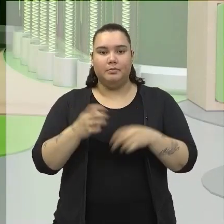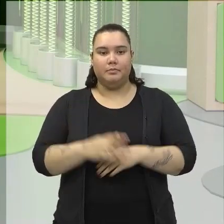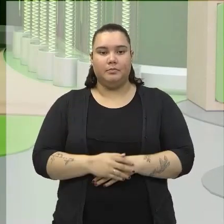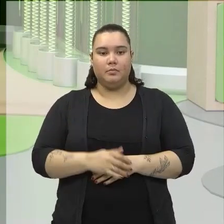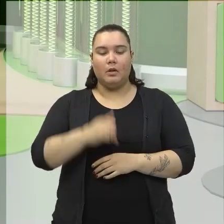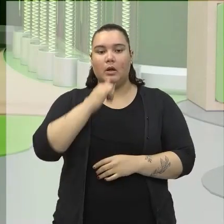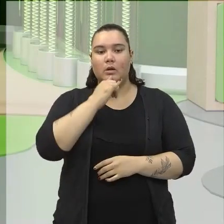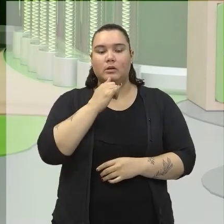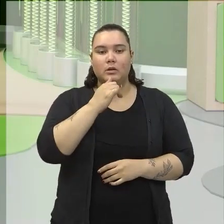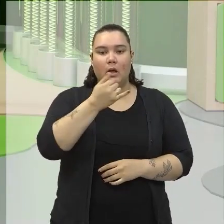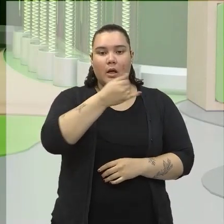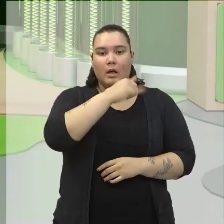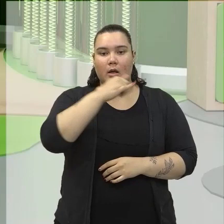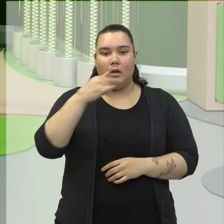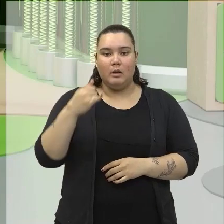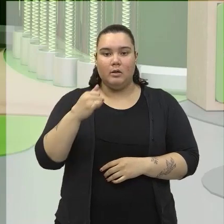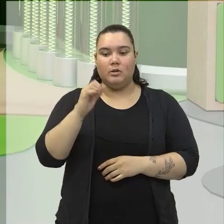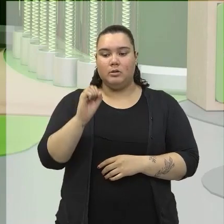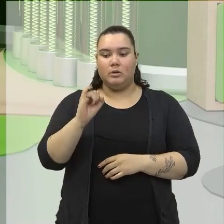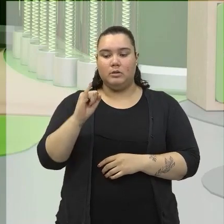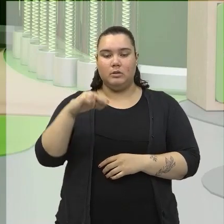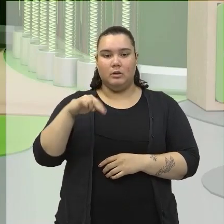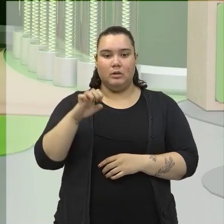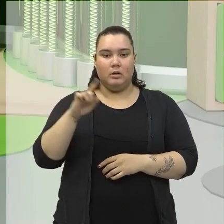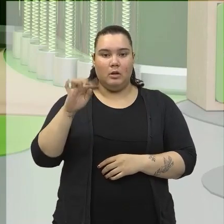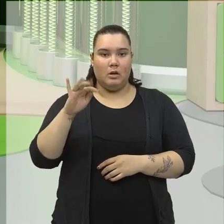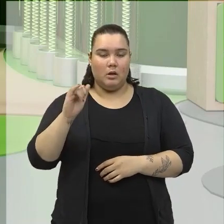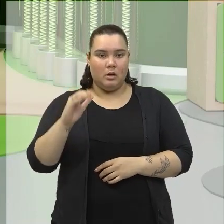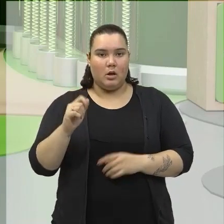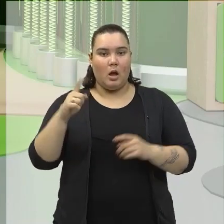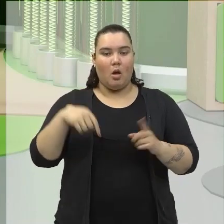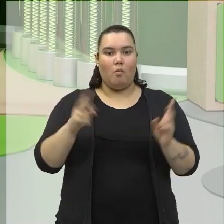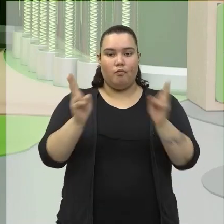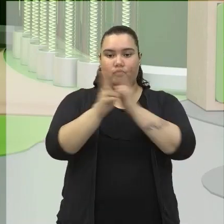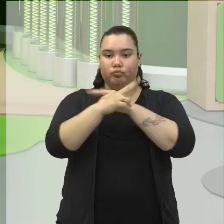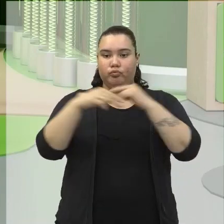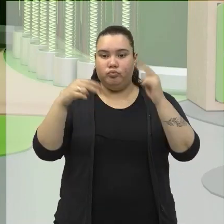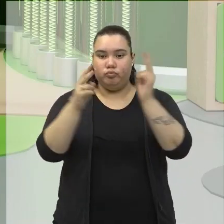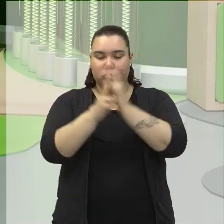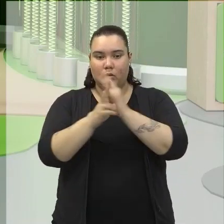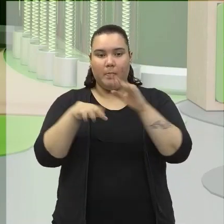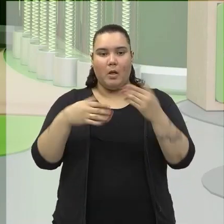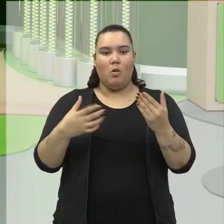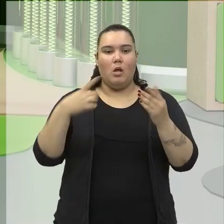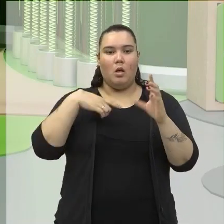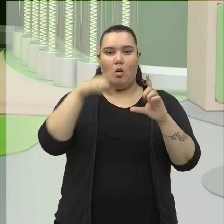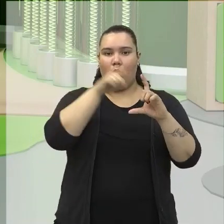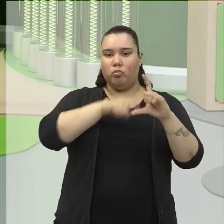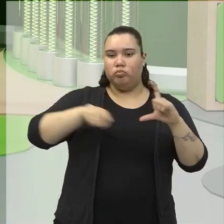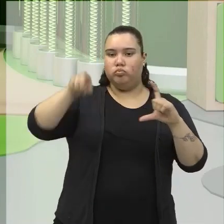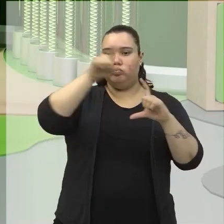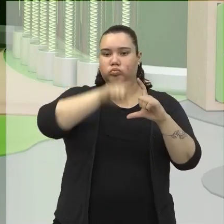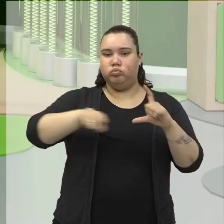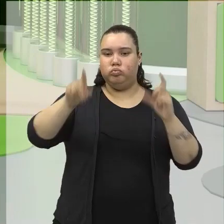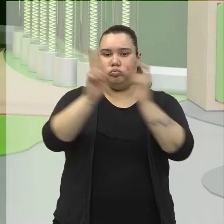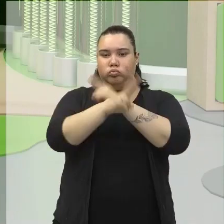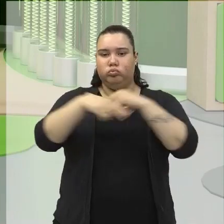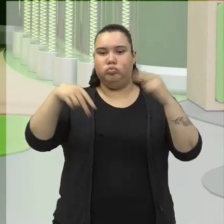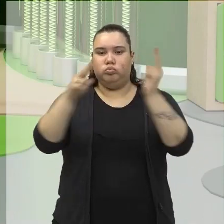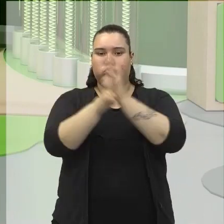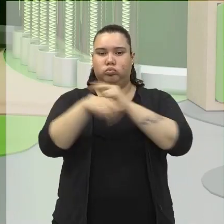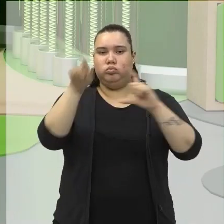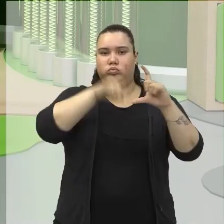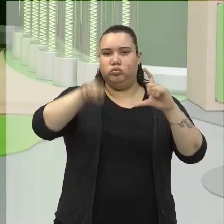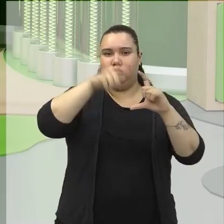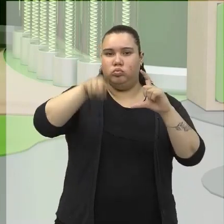energia cinética, do movimento, do vento, vai movimentar essas hélices como a gente está visualizando e vai gerar, vai